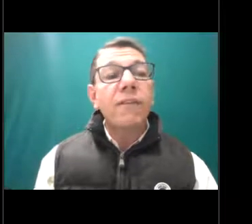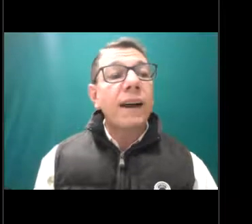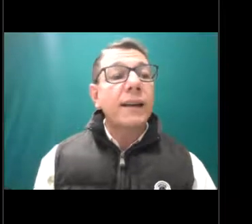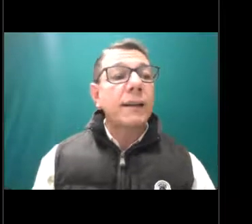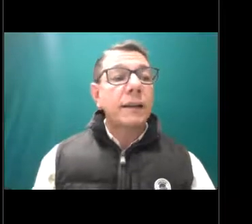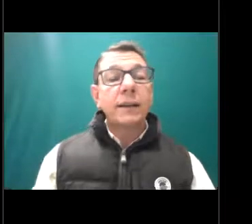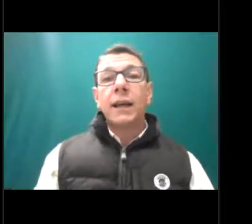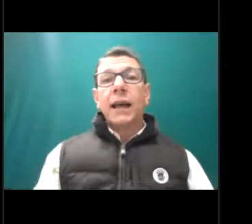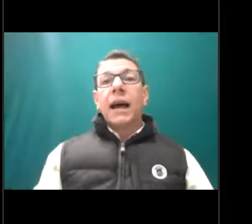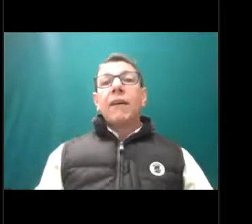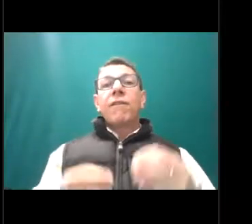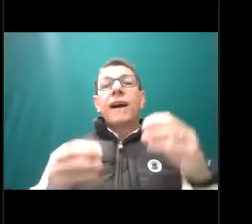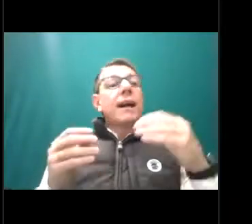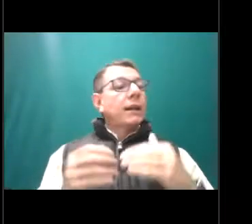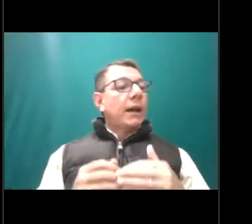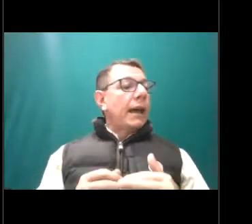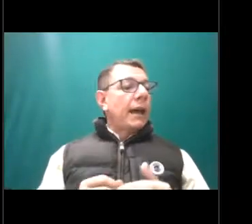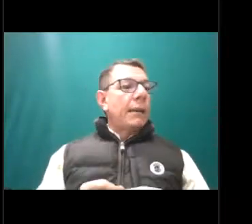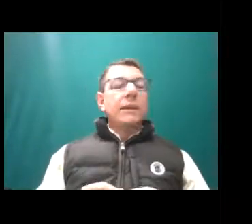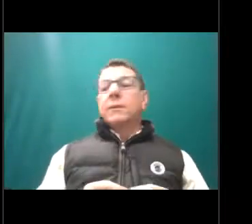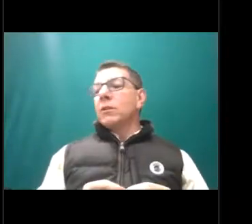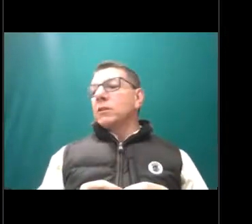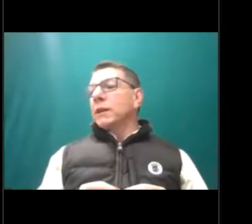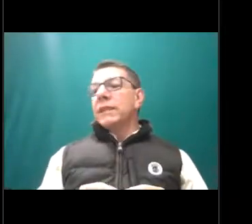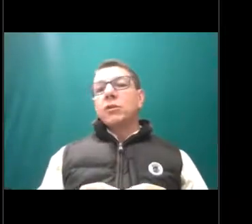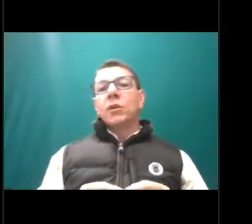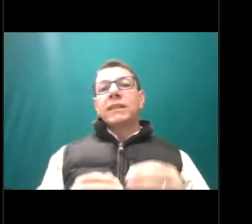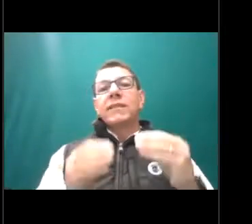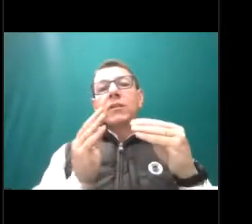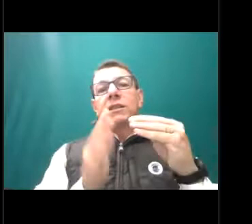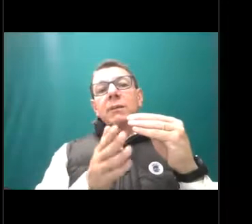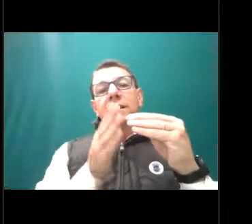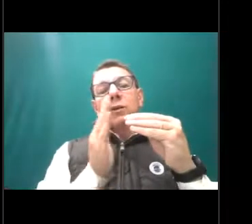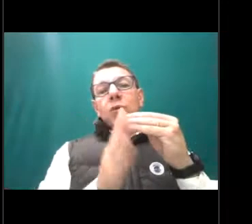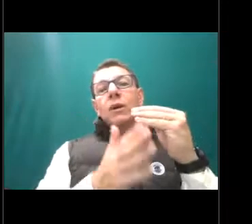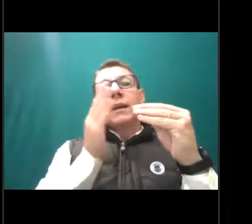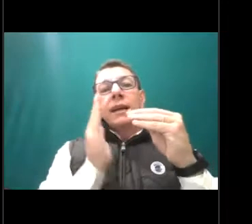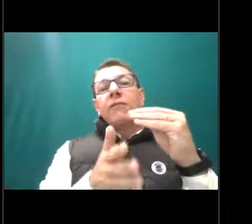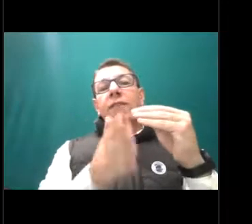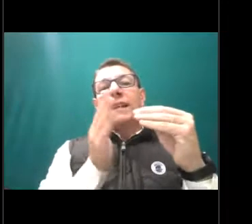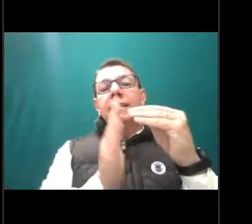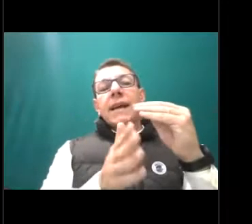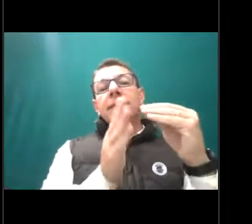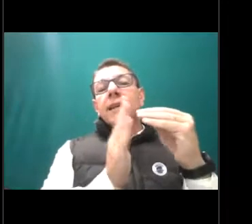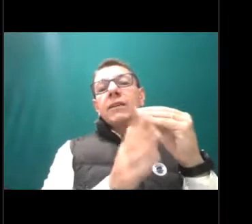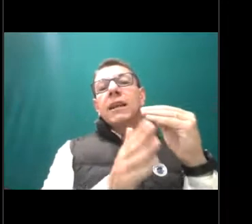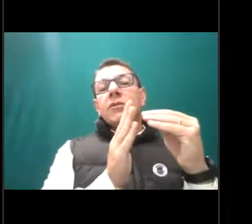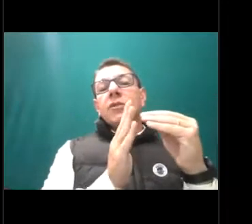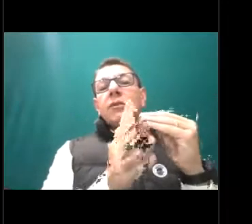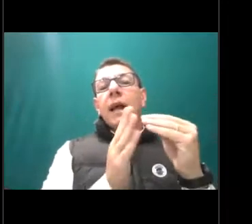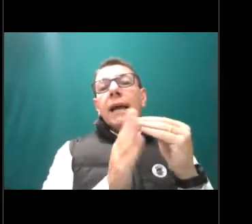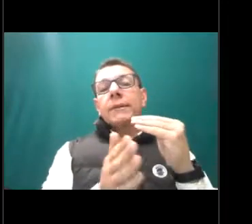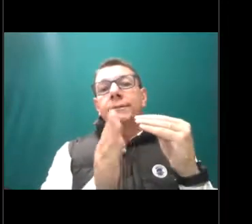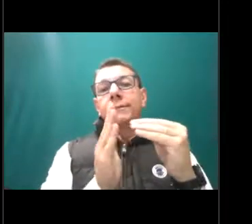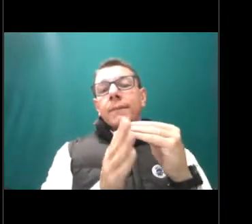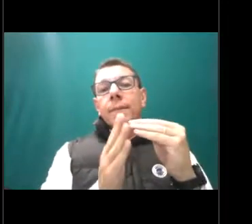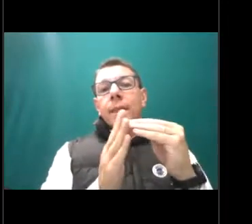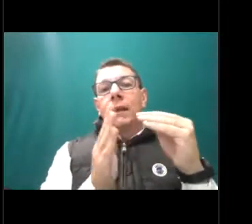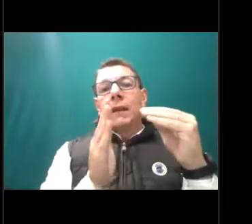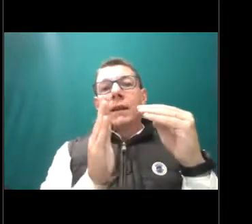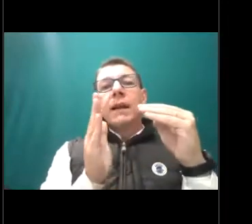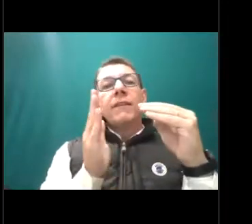Então, assim, a faca é a mesma coisa de uma tesoura. Você vai usando uma tesoura e vai desgastando ela só de um